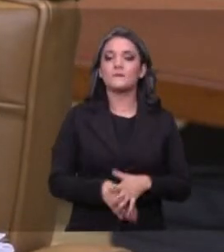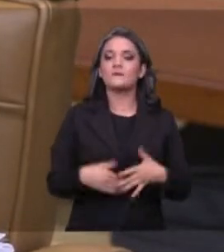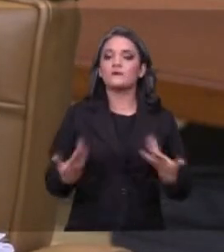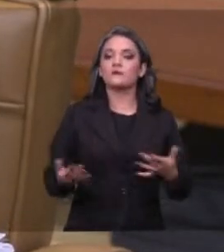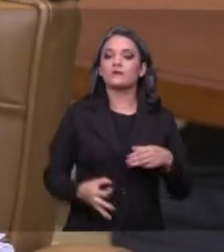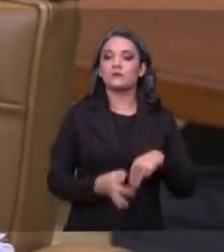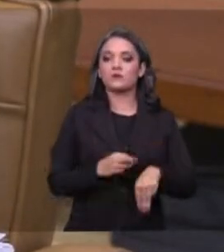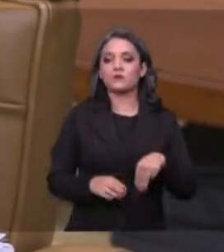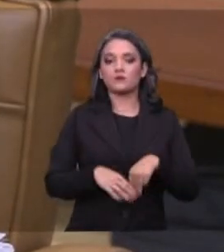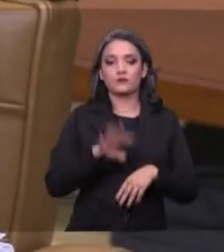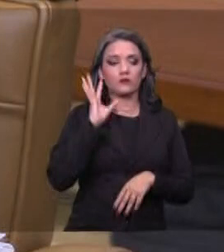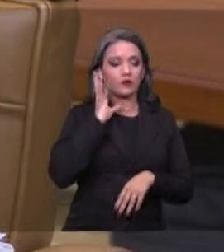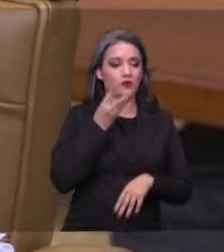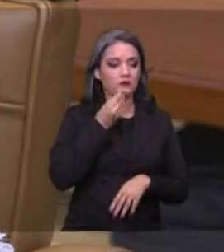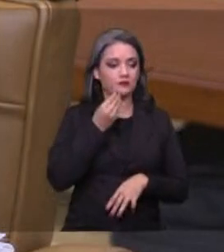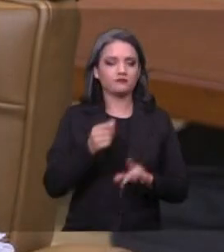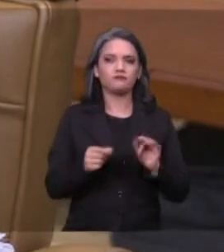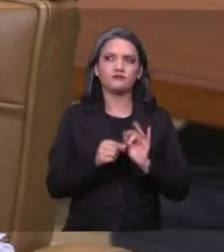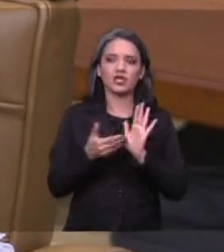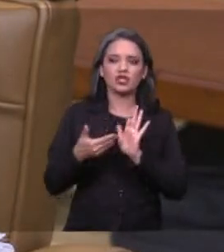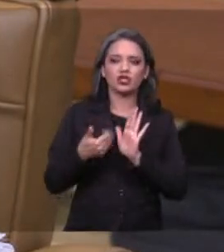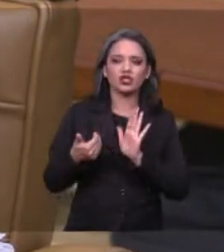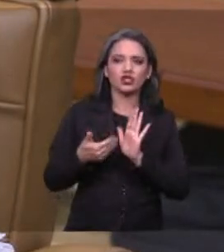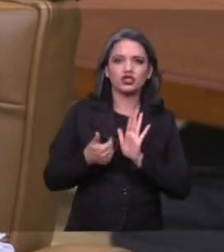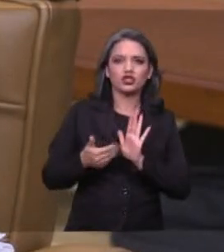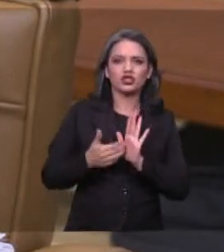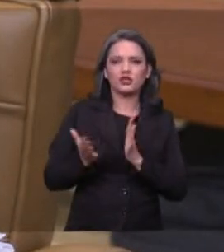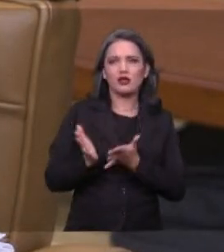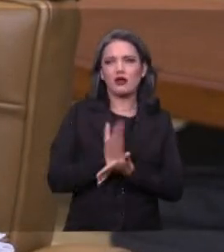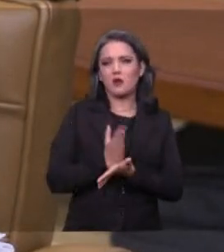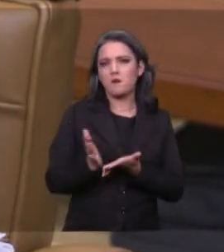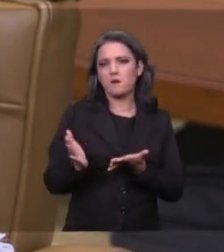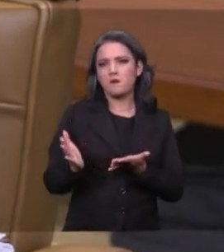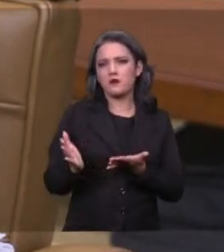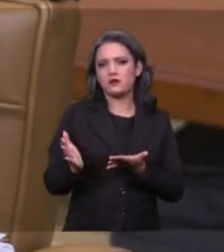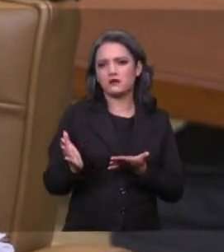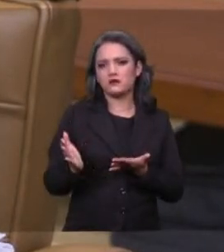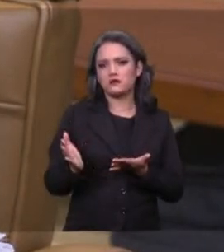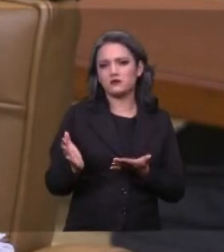ele exclui algumas outras